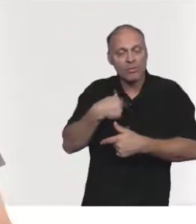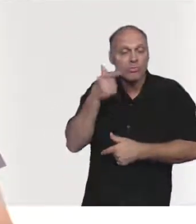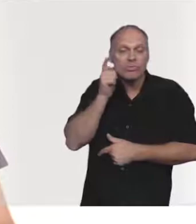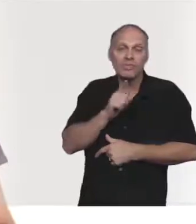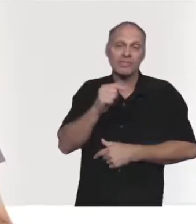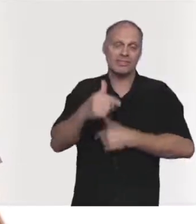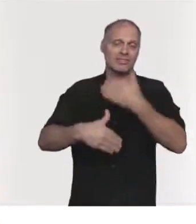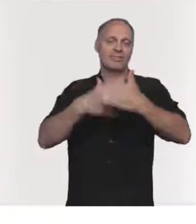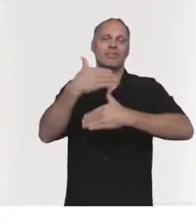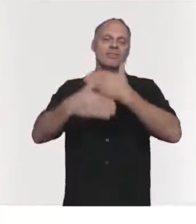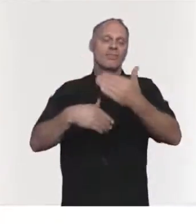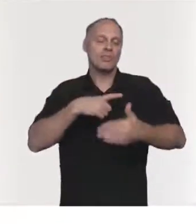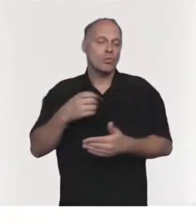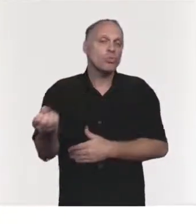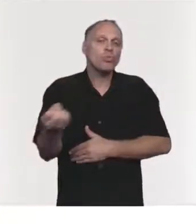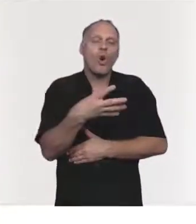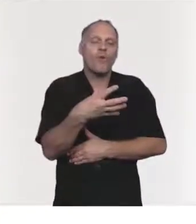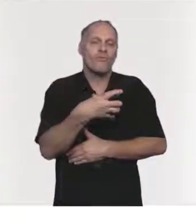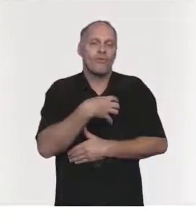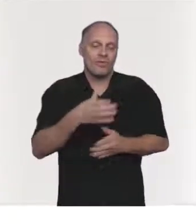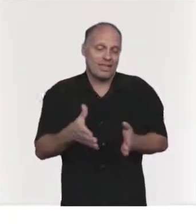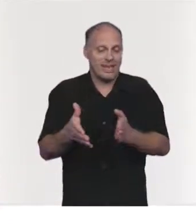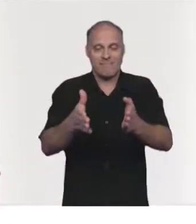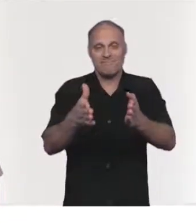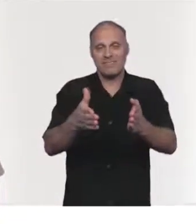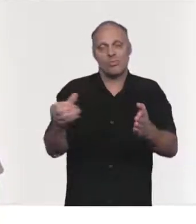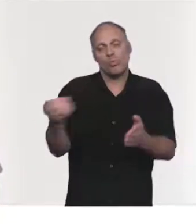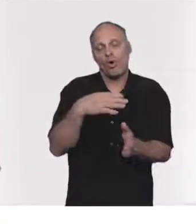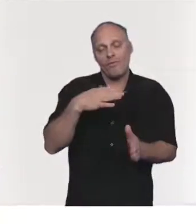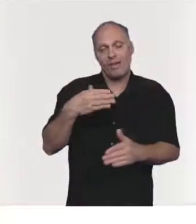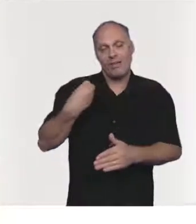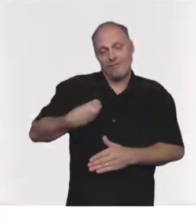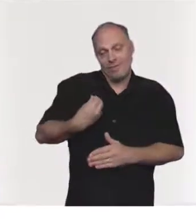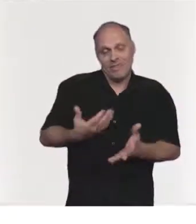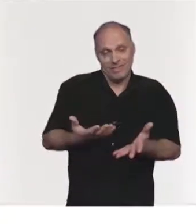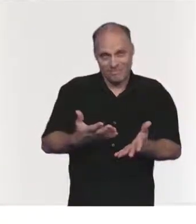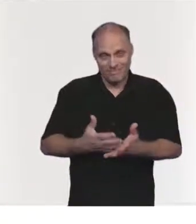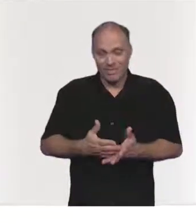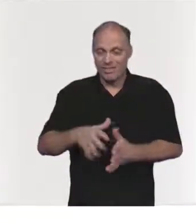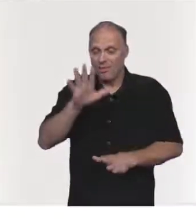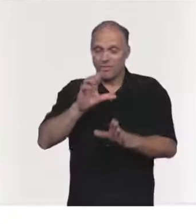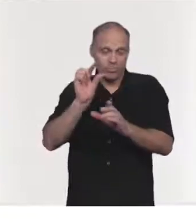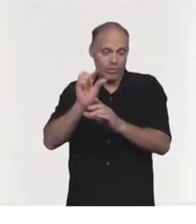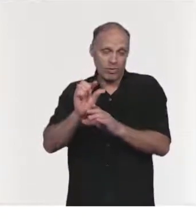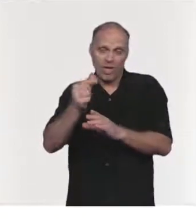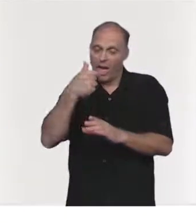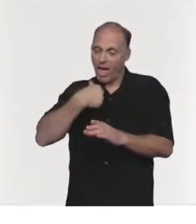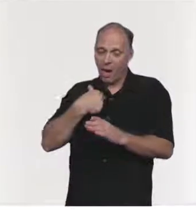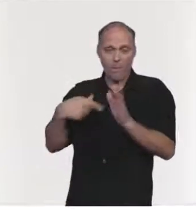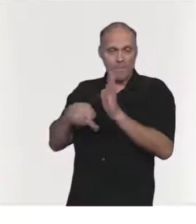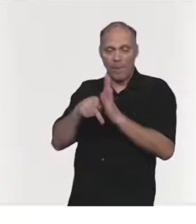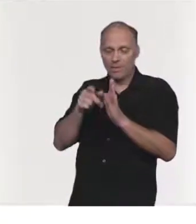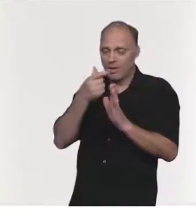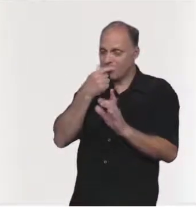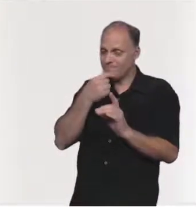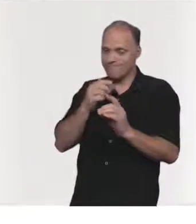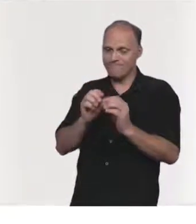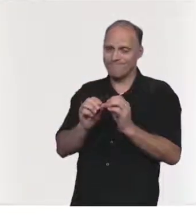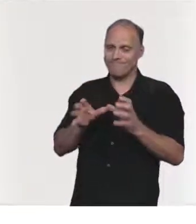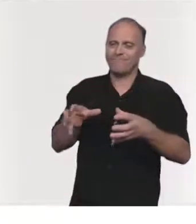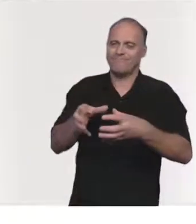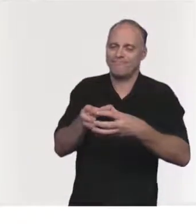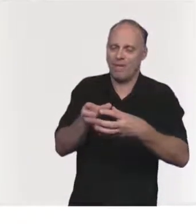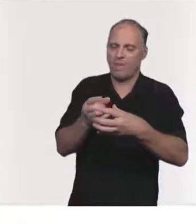trabalho pudesse tomar um novo passo. Então, talvez foi um pouco isso, talvez eu que fiquei um pouco